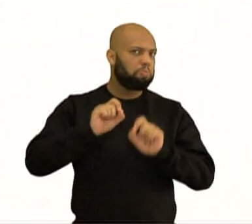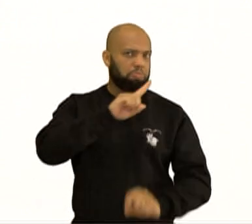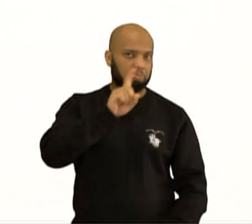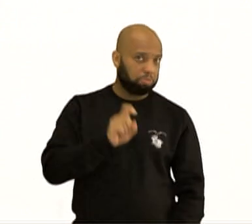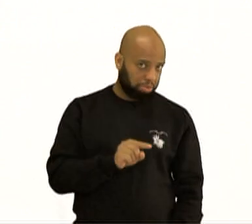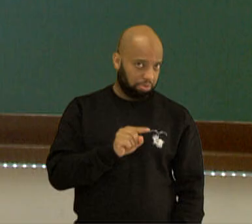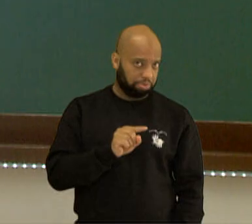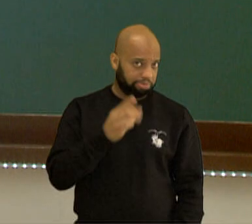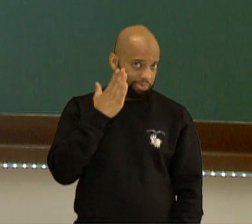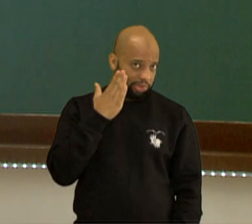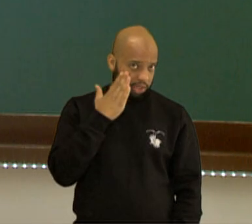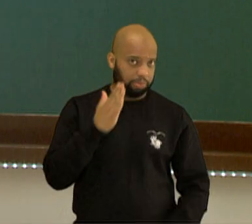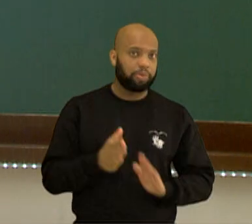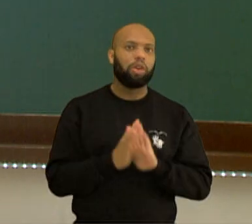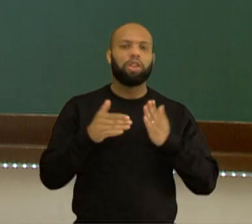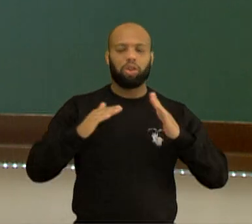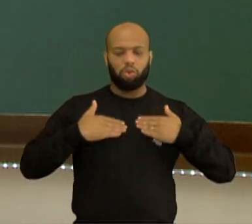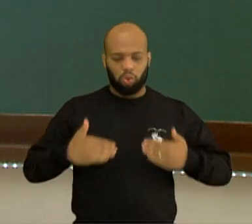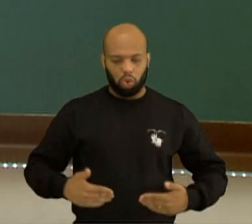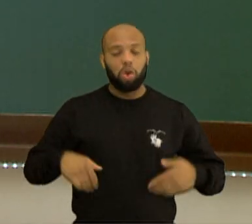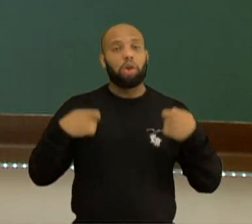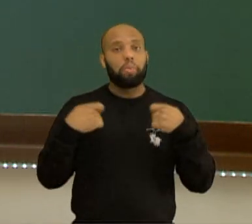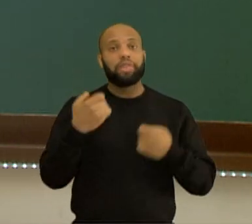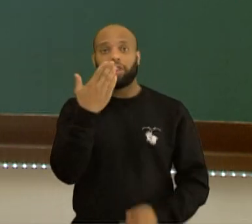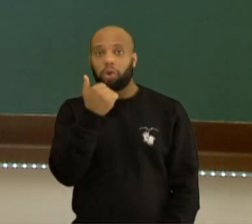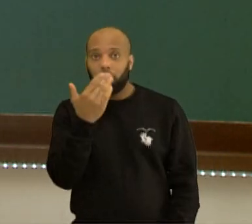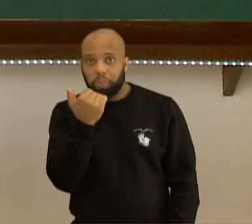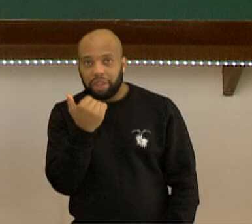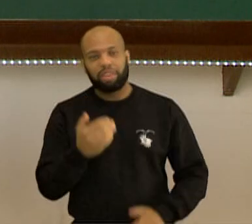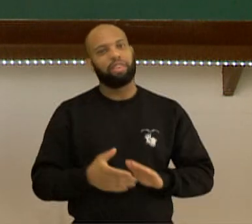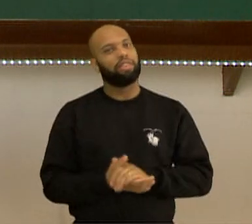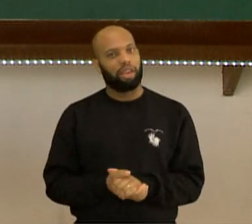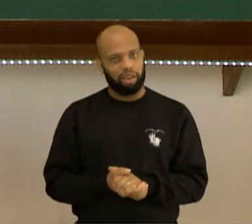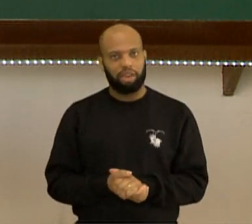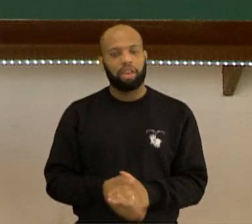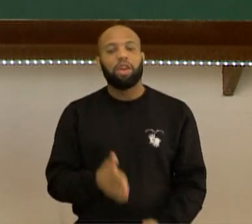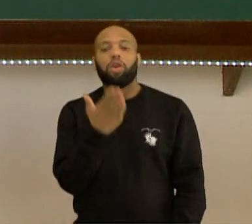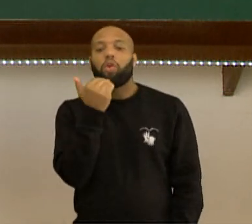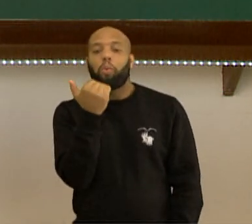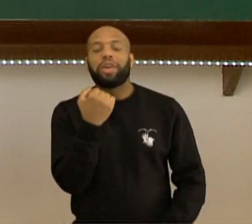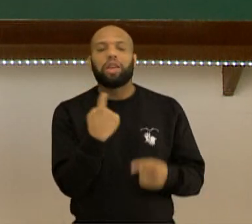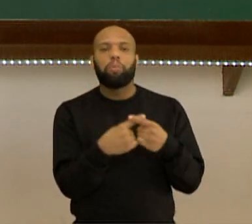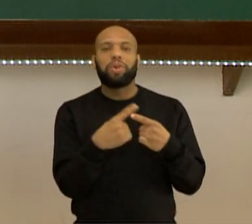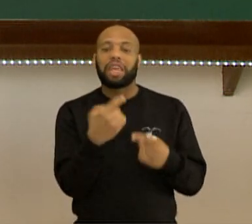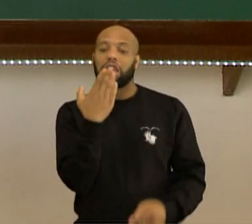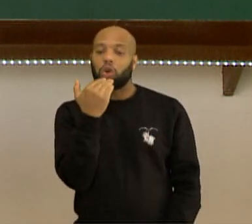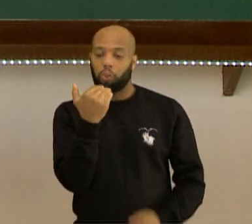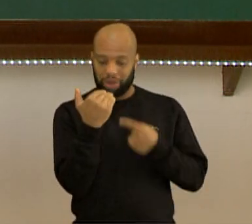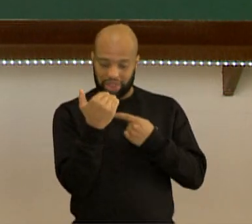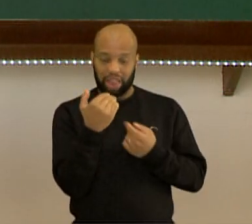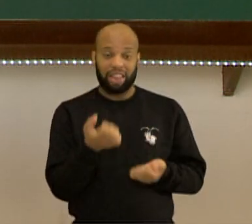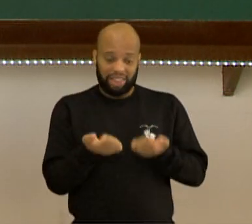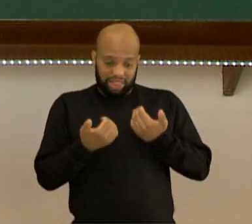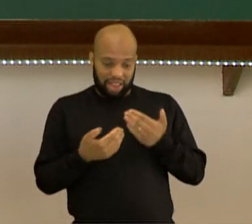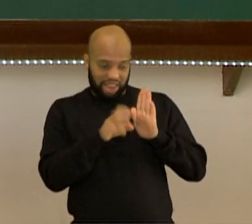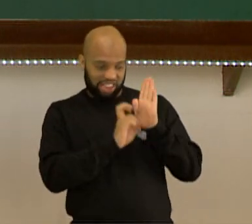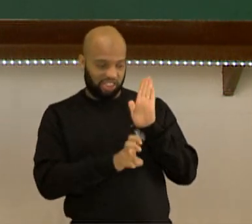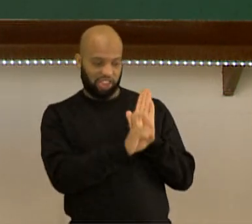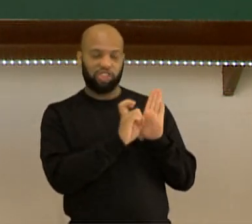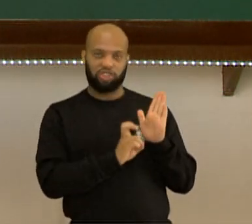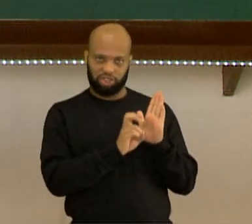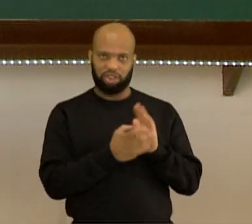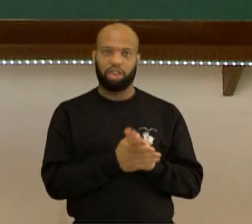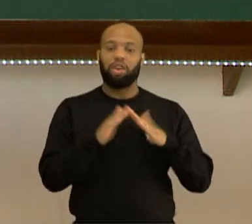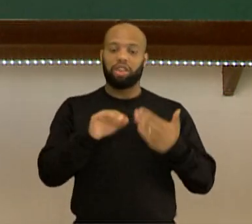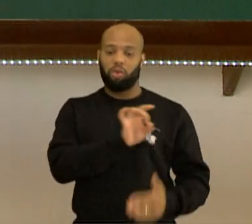energéticas? O nosso organismo precisa de alimento. Precisa de alimento porque os alimentos são nossas fontes energéticas. E